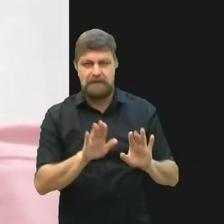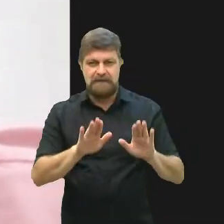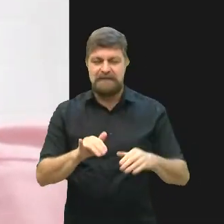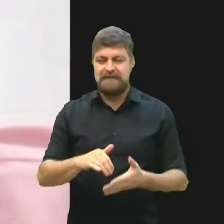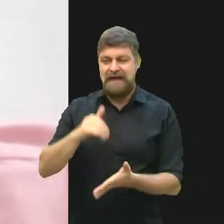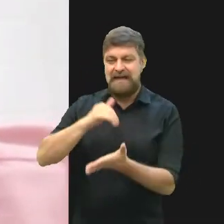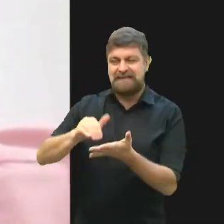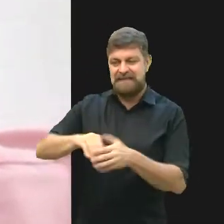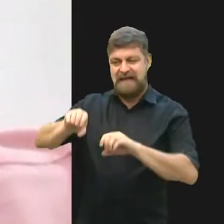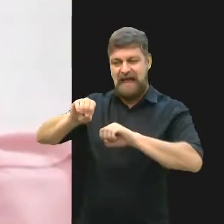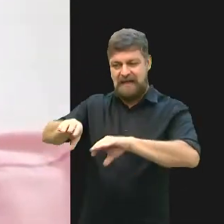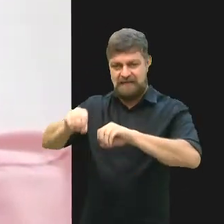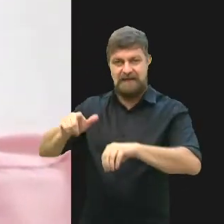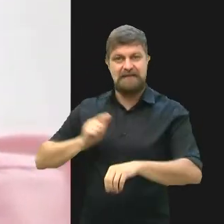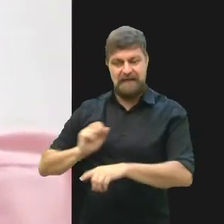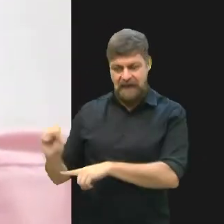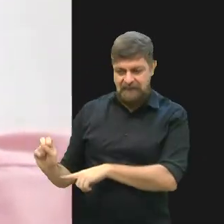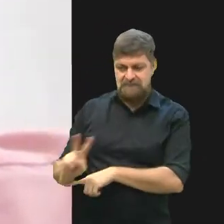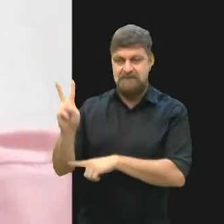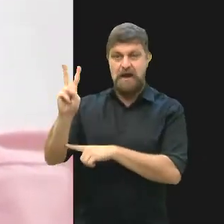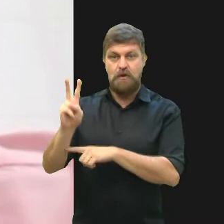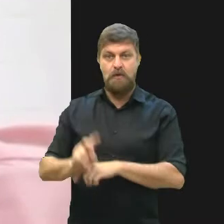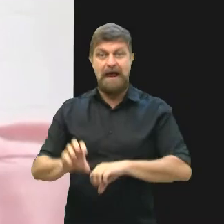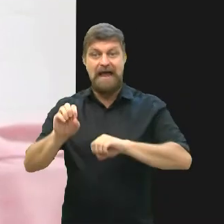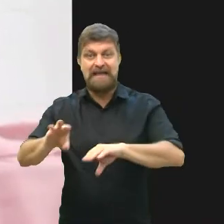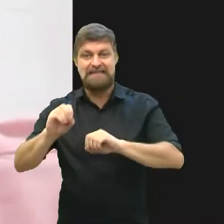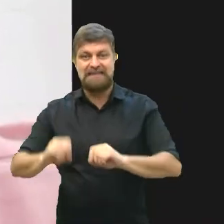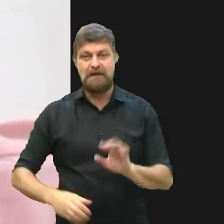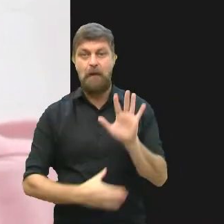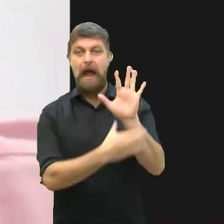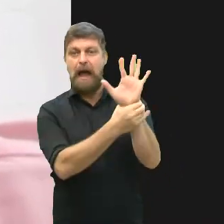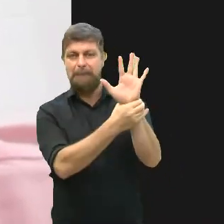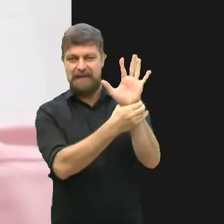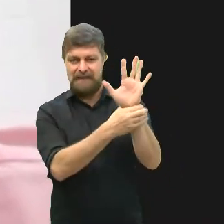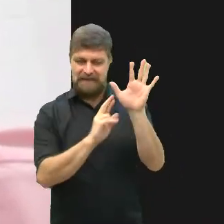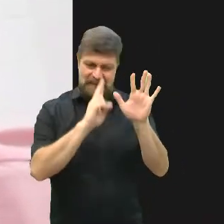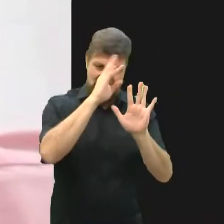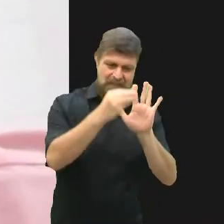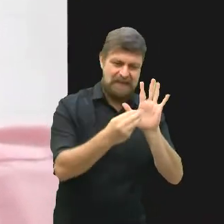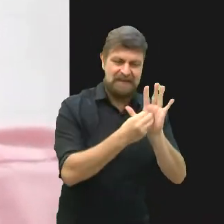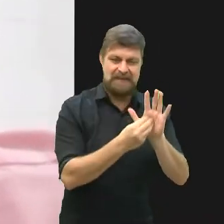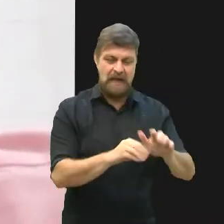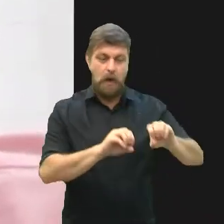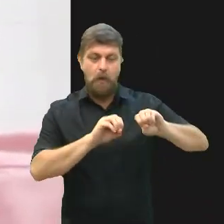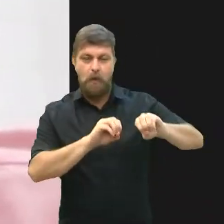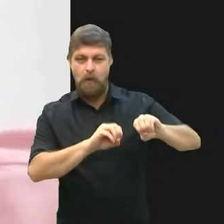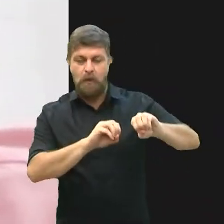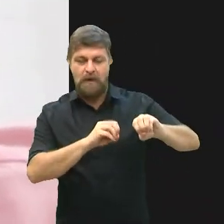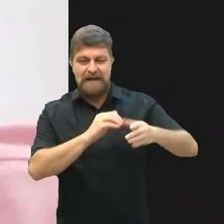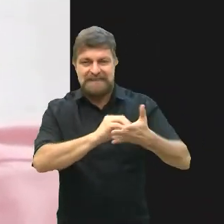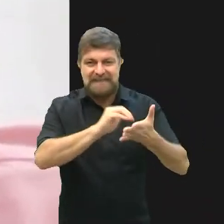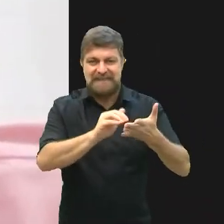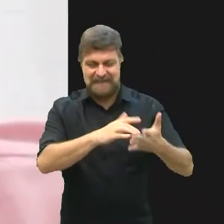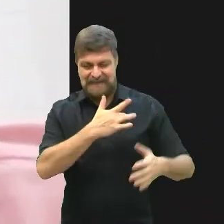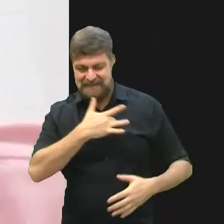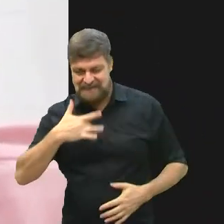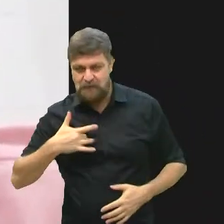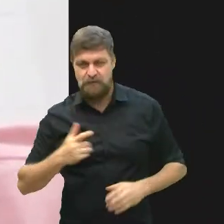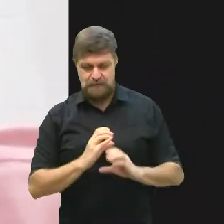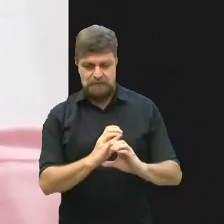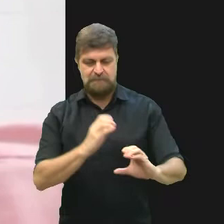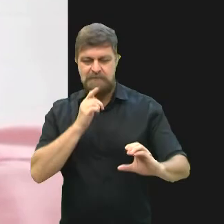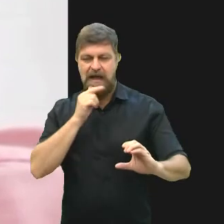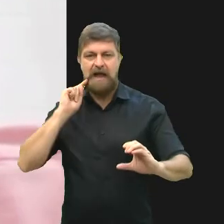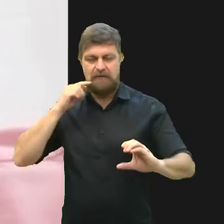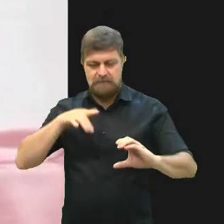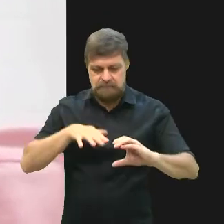de Educação dá muito valor para a educação ambiental, a Secretaria de Saúde colhe os frutos desses investimentos em saneamento,